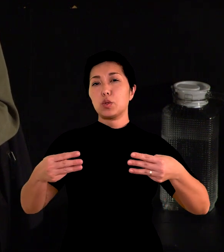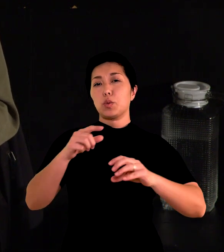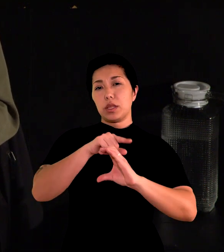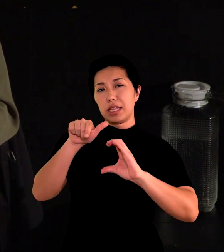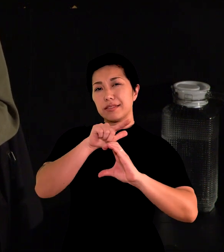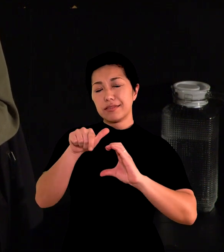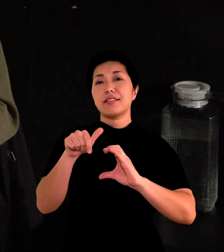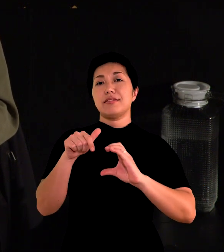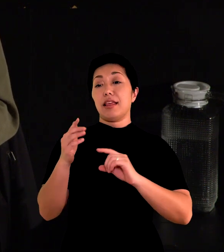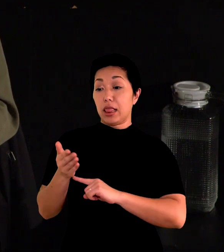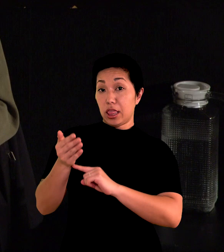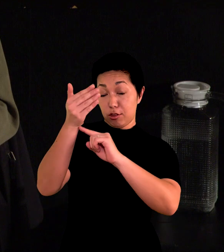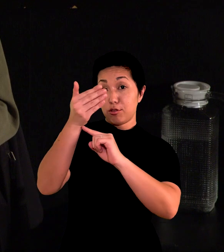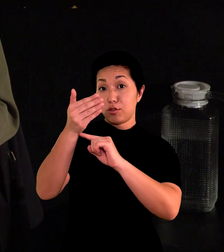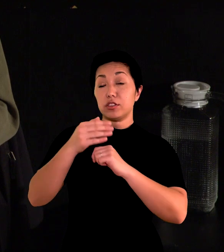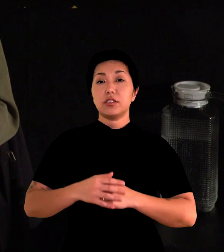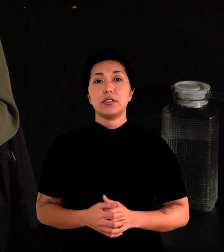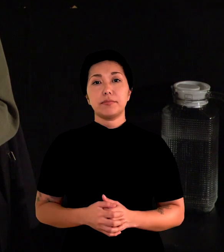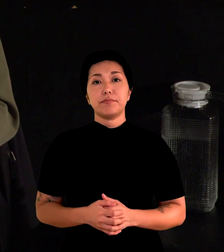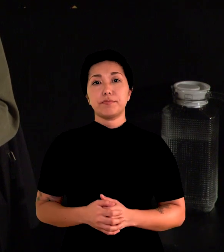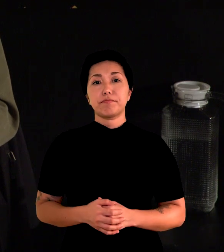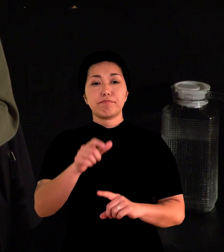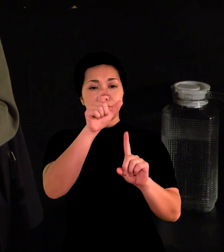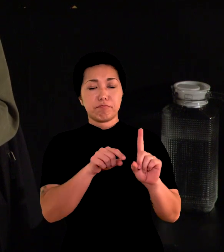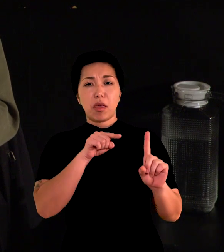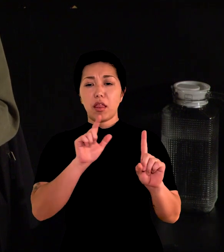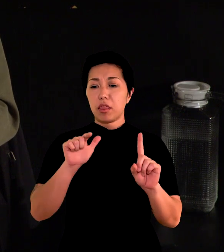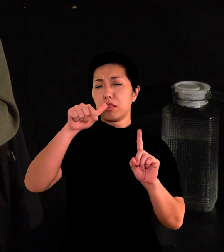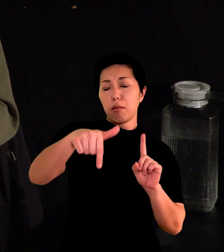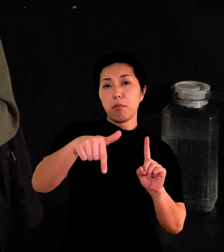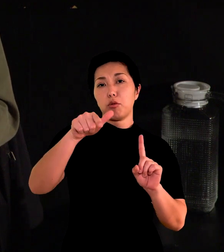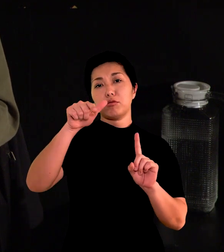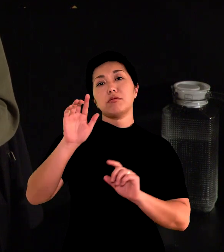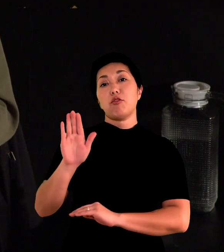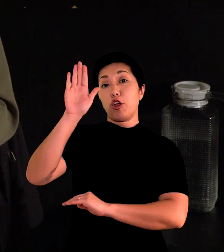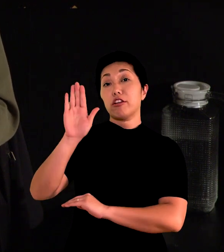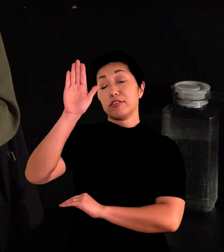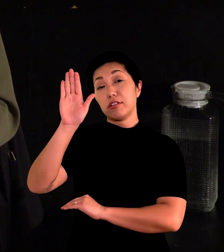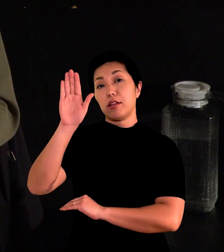Tecnologia, né, aquele que foi depois